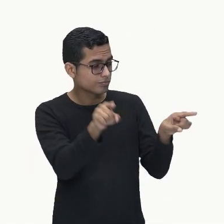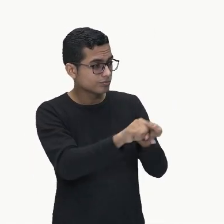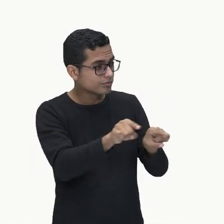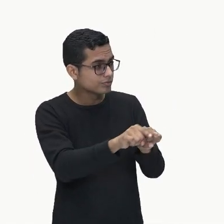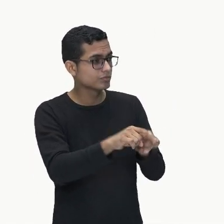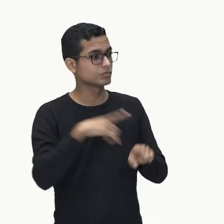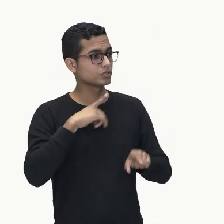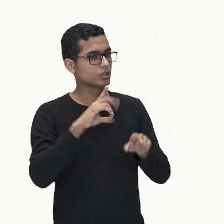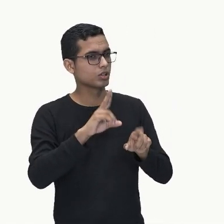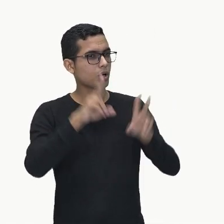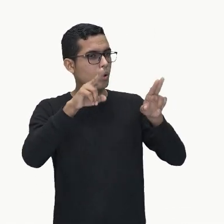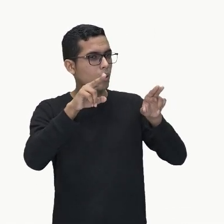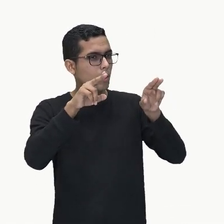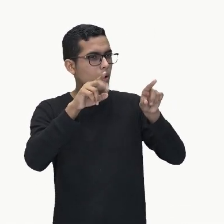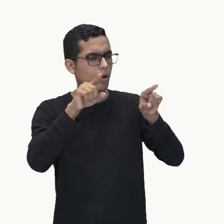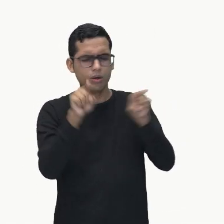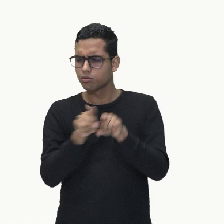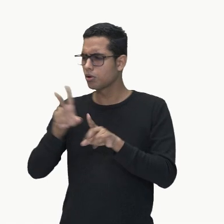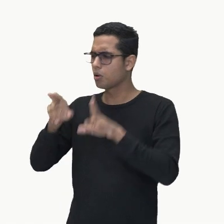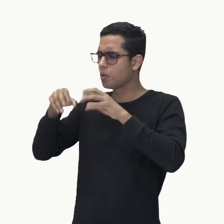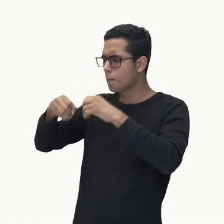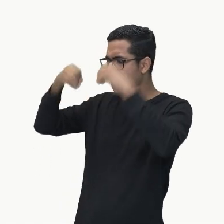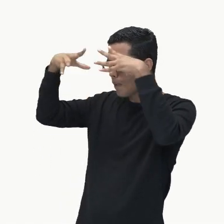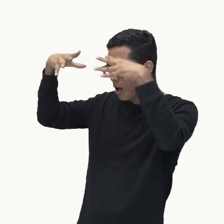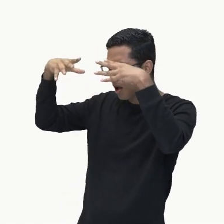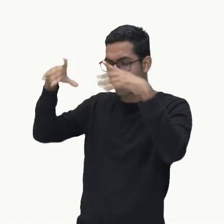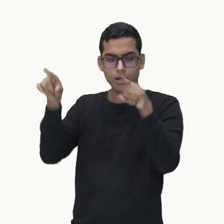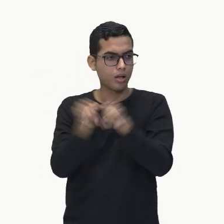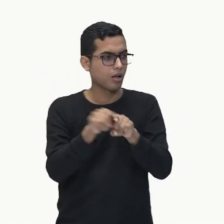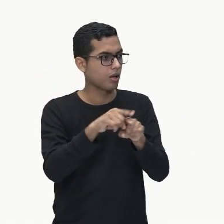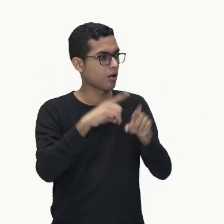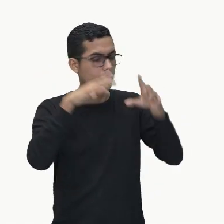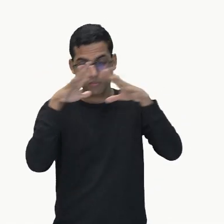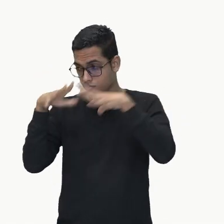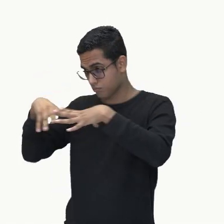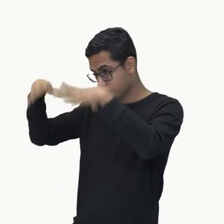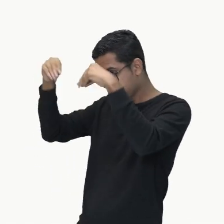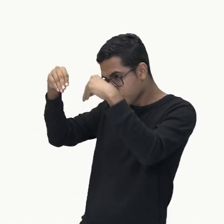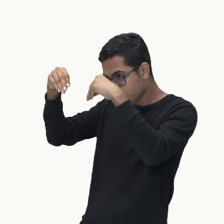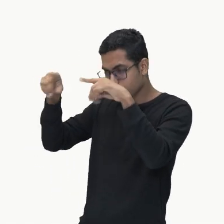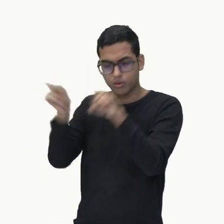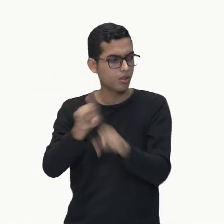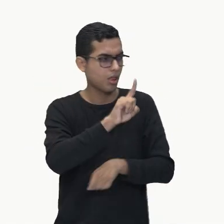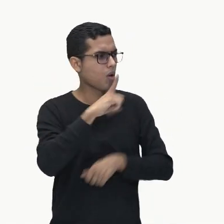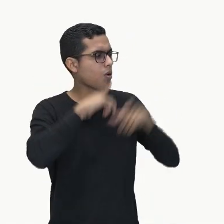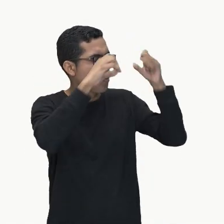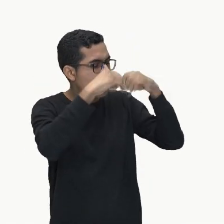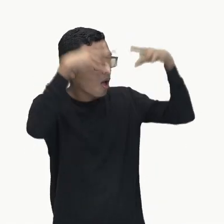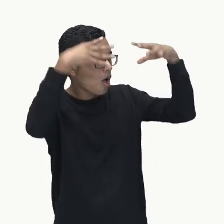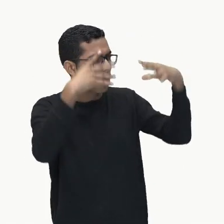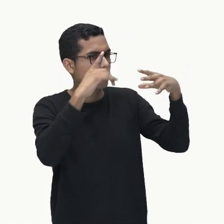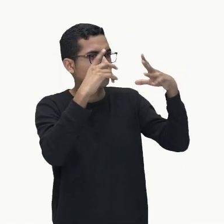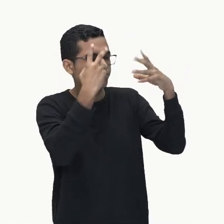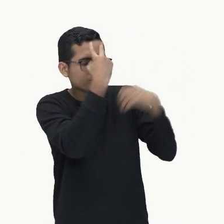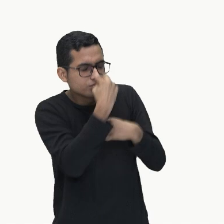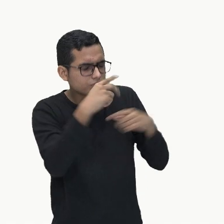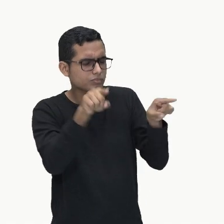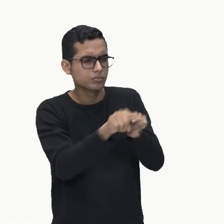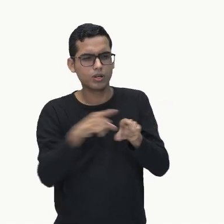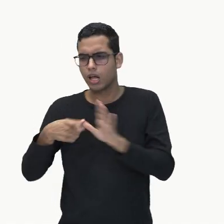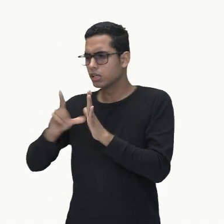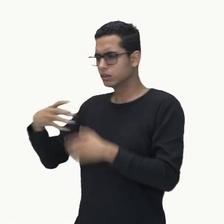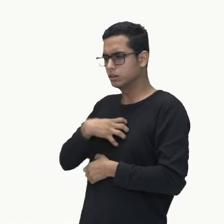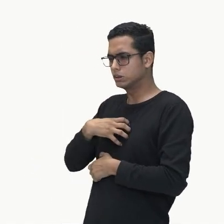apaga, mas como uma luz que se acende. Nestes últimos dias tinha sentido alguma coisa diferente na vista?